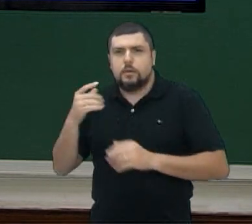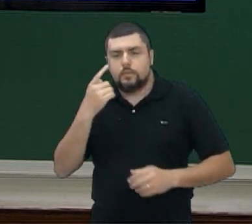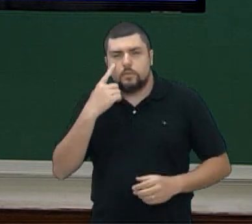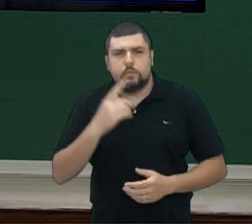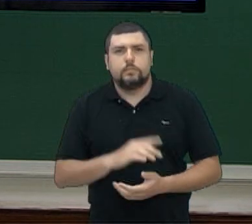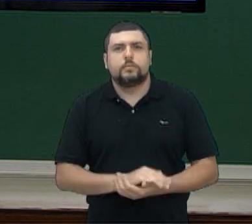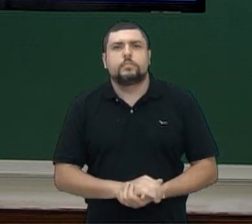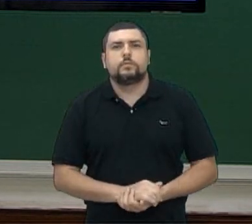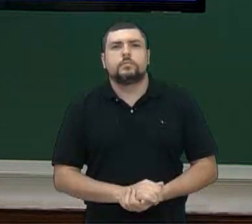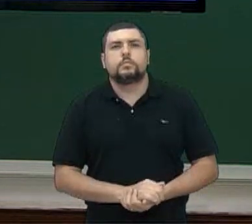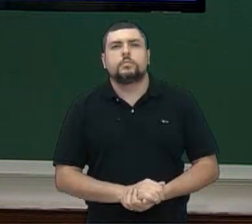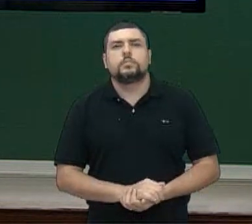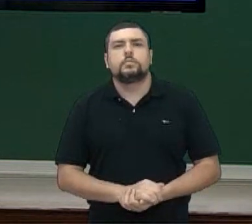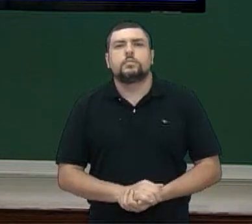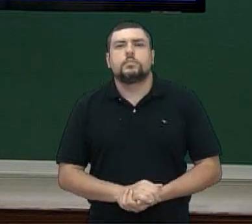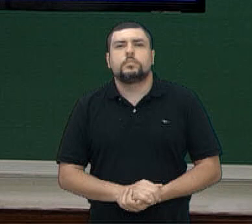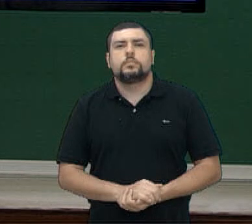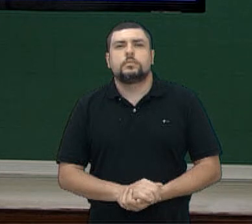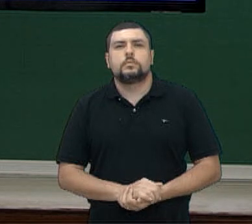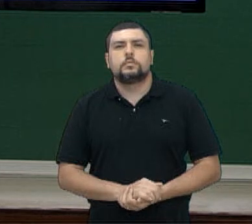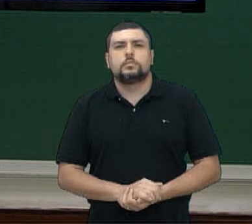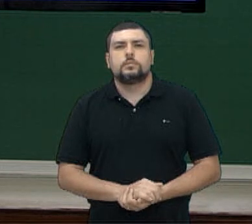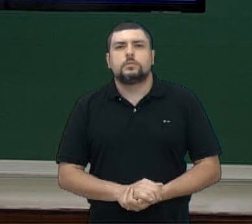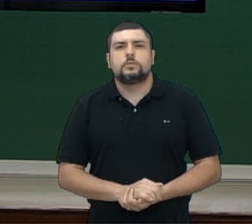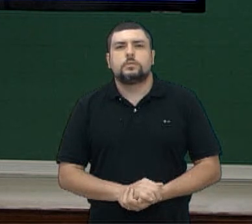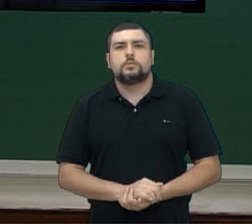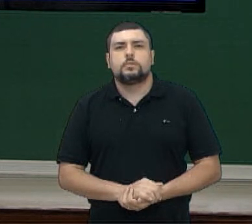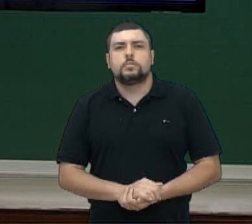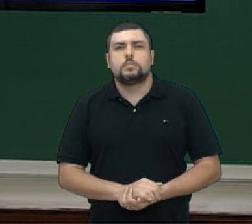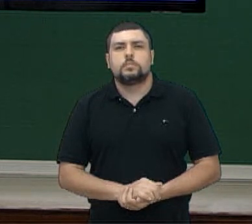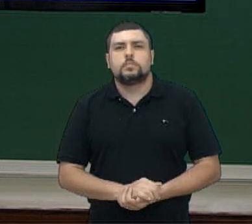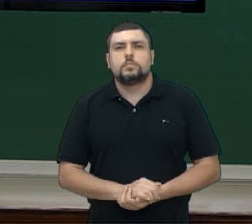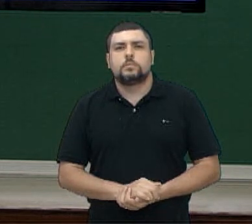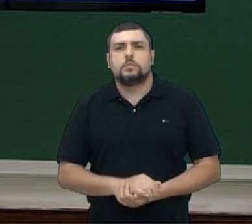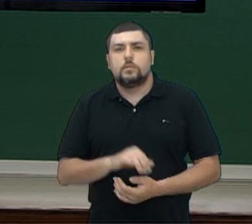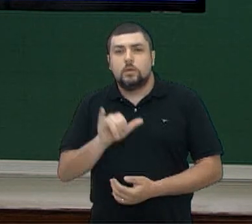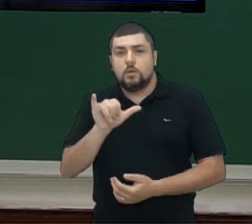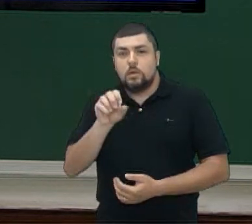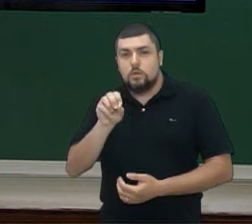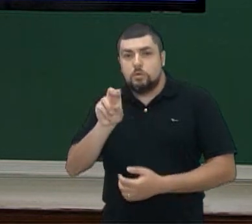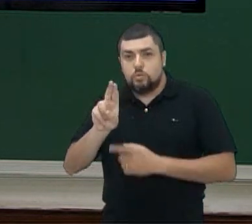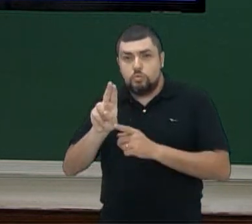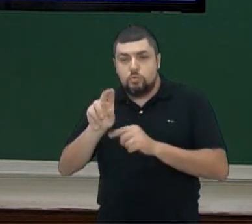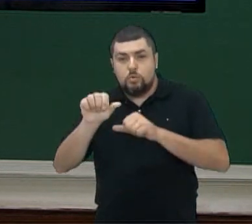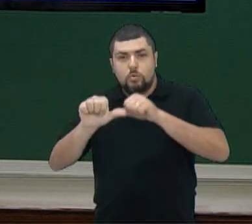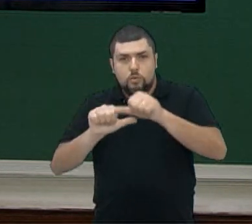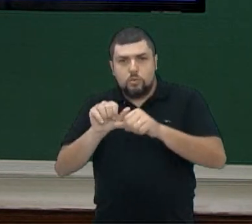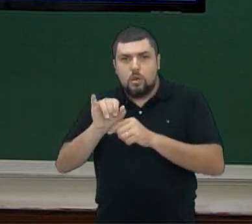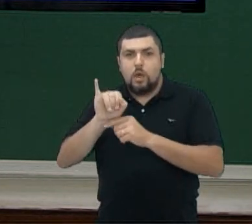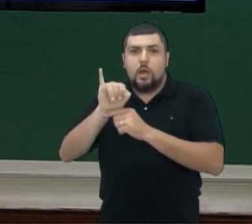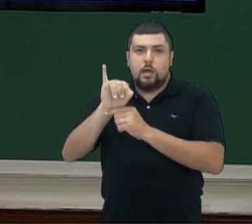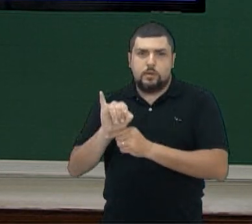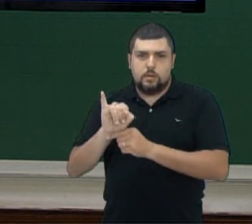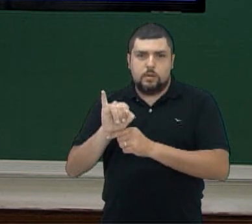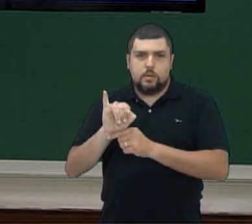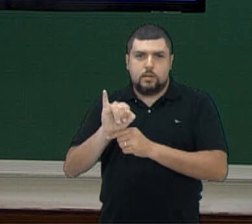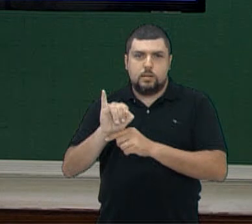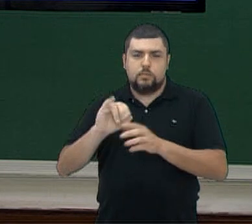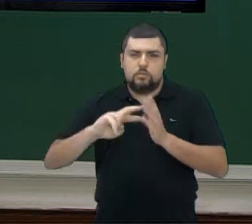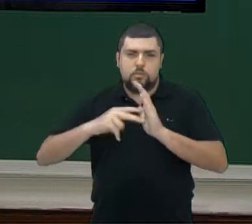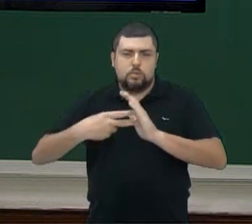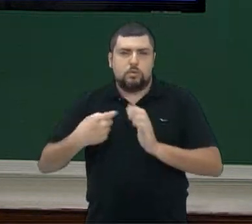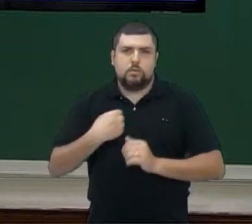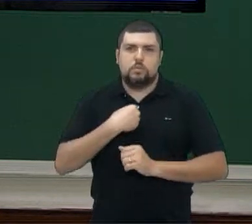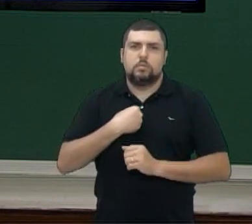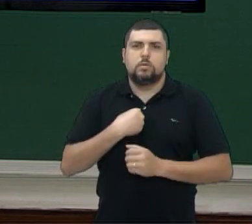want. Obviamente, sem esquecer de mudar o pronome you para I, né? Você, eu. E a negativa também, era só